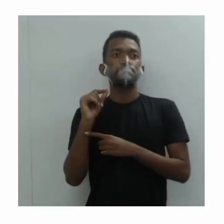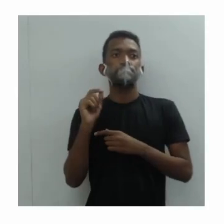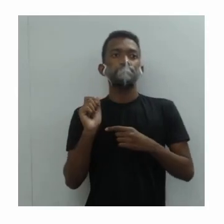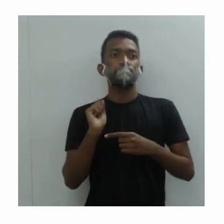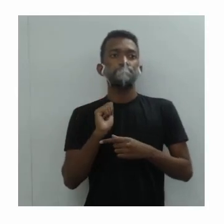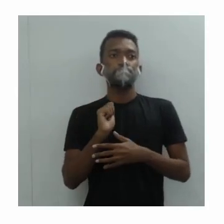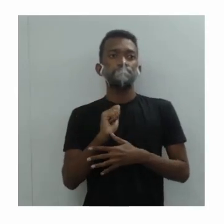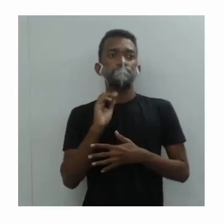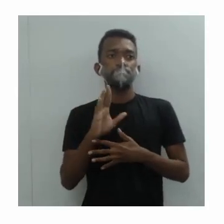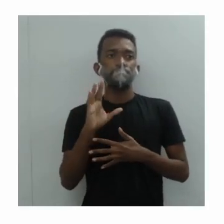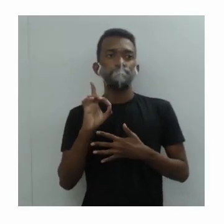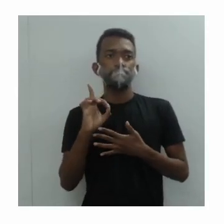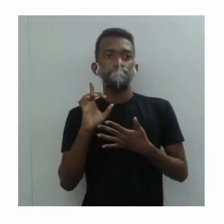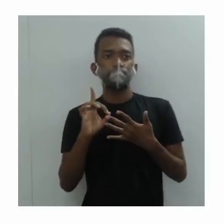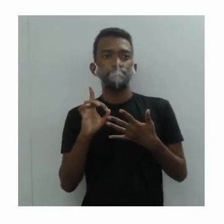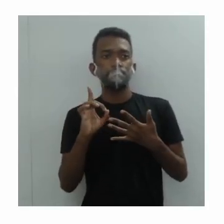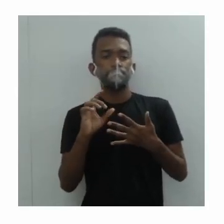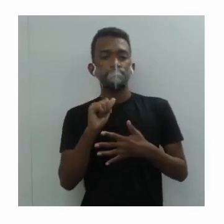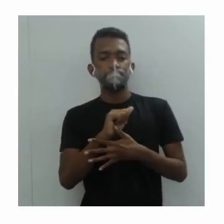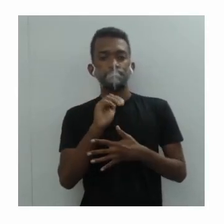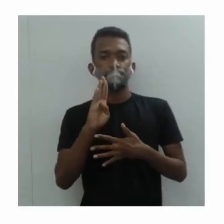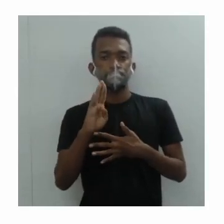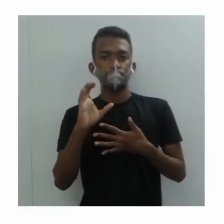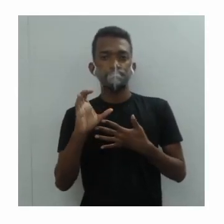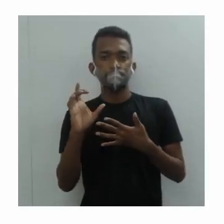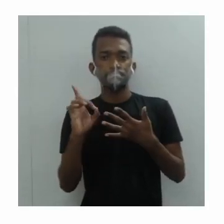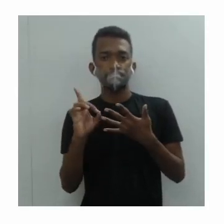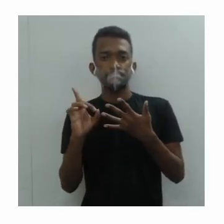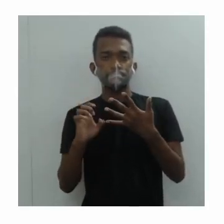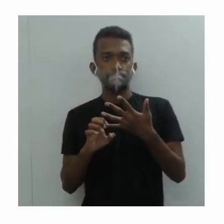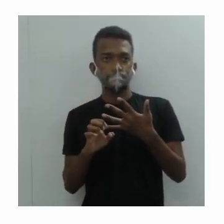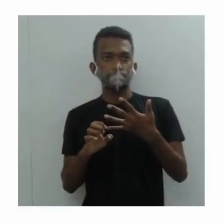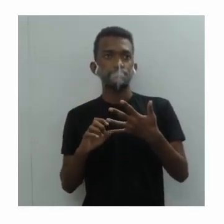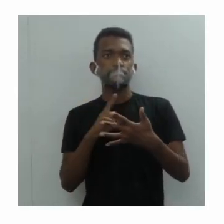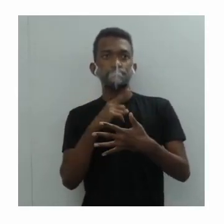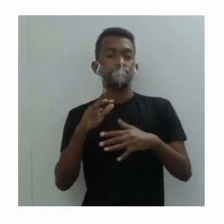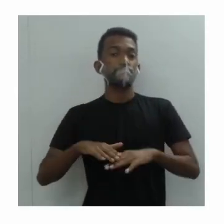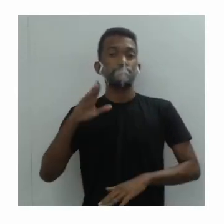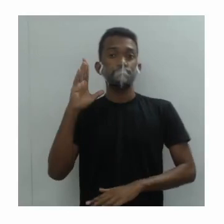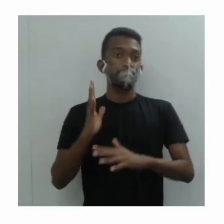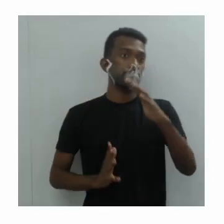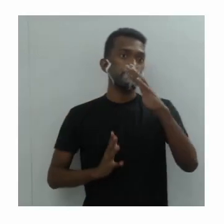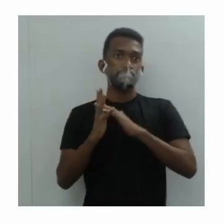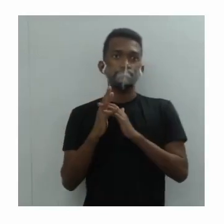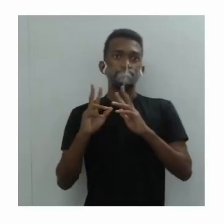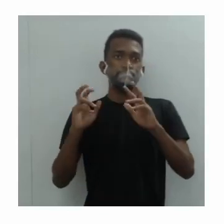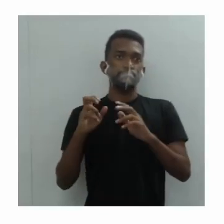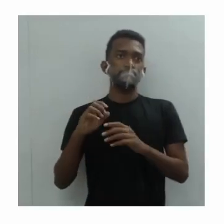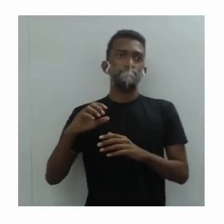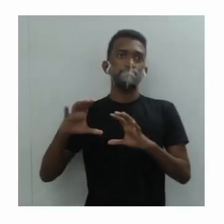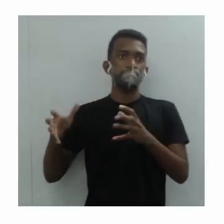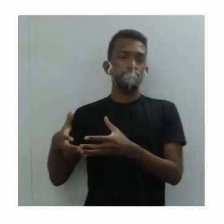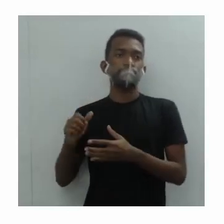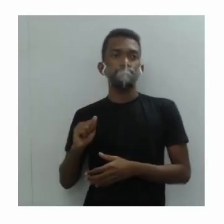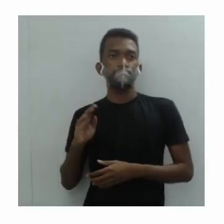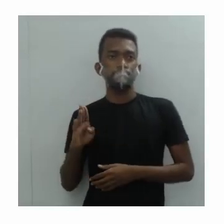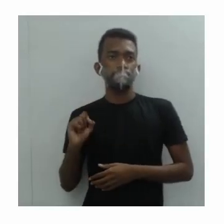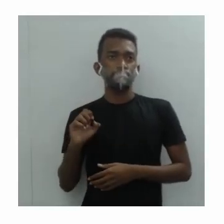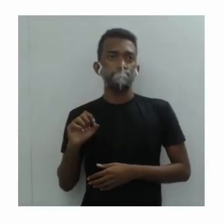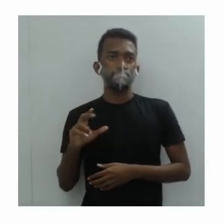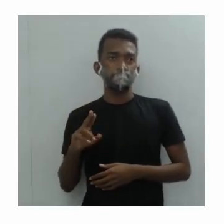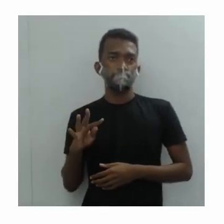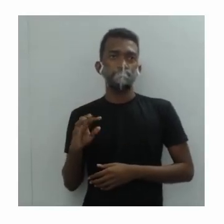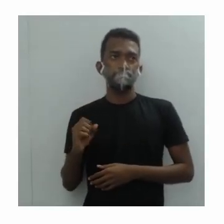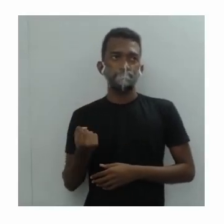o continente mais populoso em termos absolutos. A gente viu,